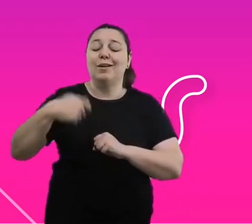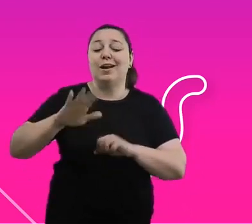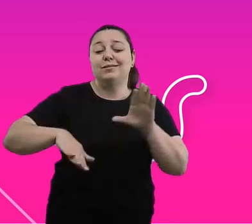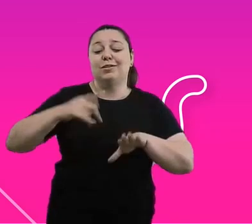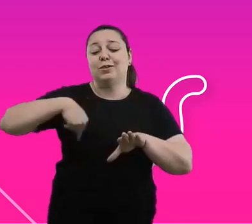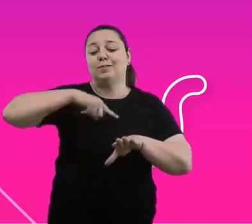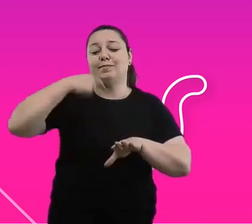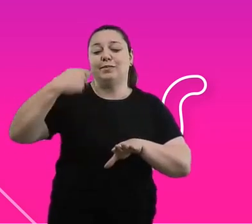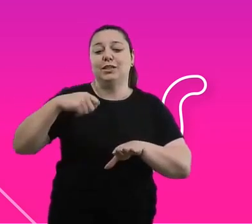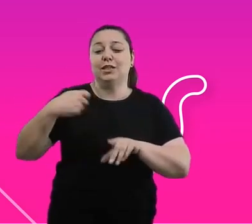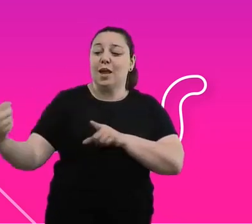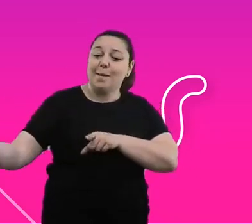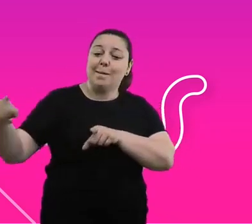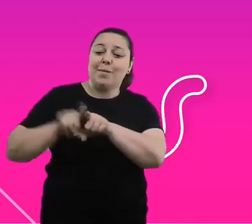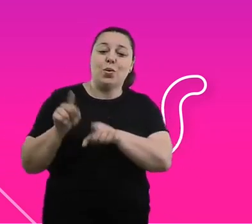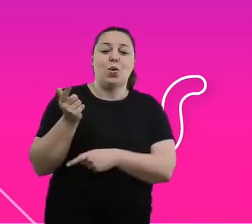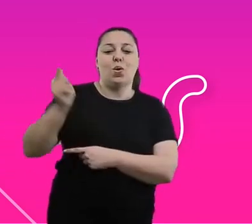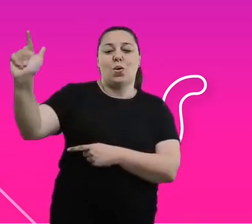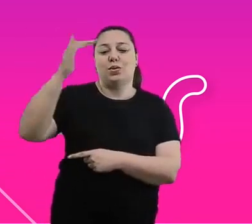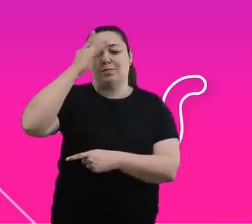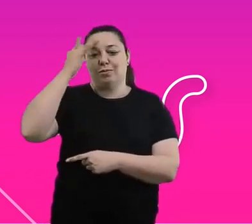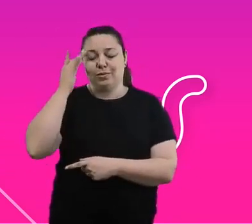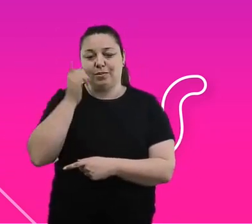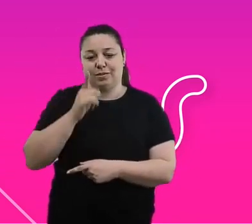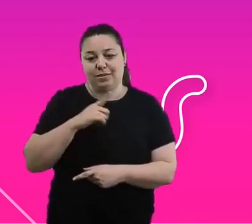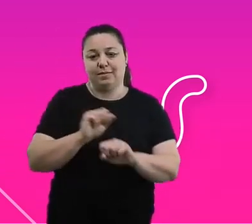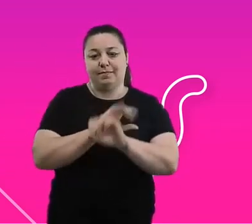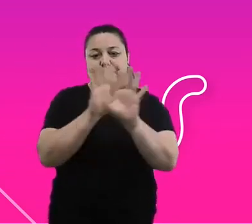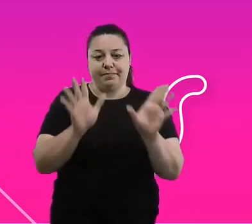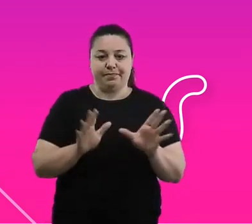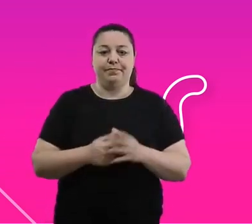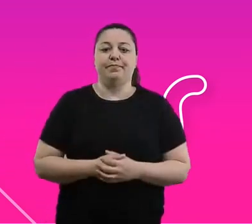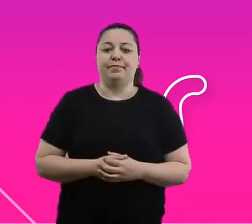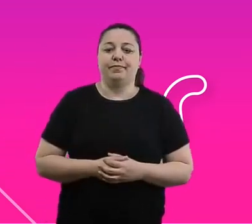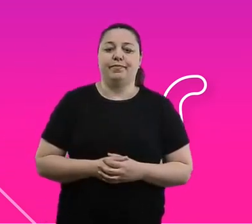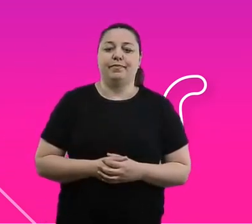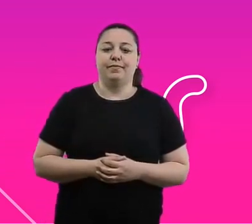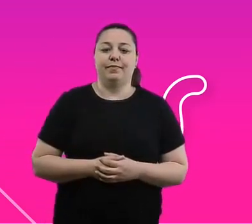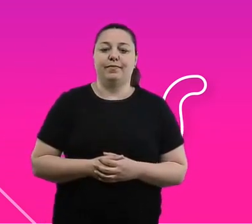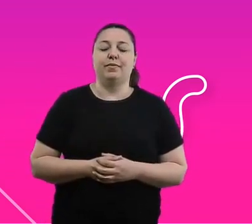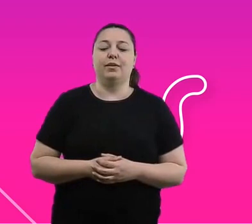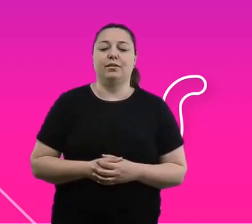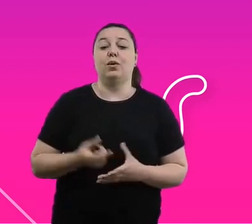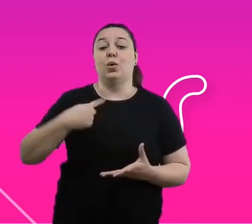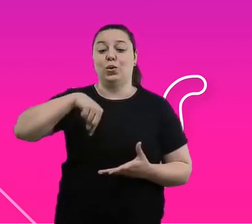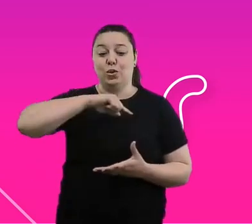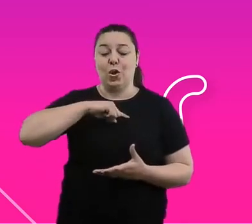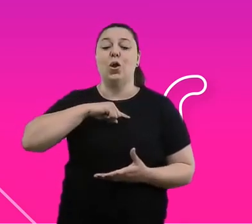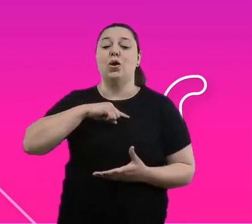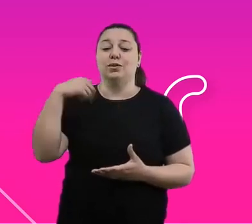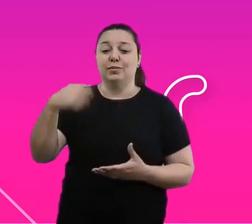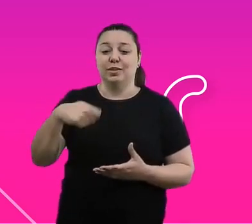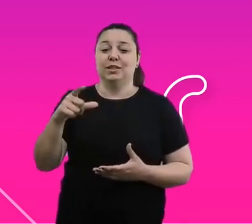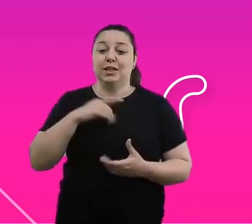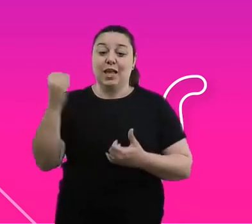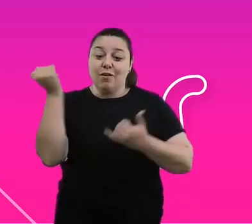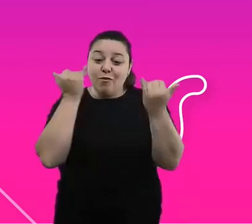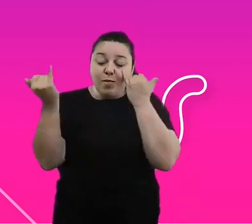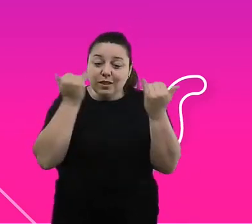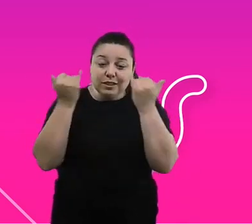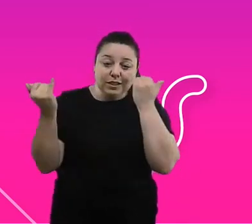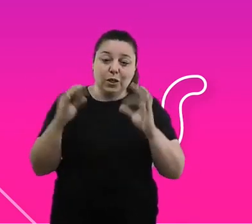função da informação, do bom uso da informação, do uso com qualidade e responsabilidade da informação. Né? Então, assim, acho que esse